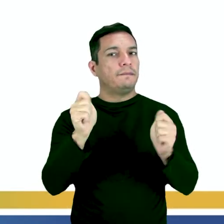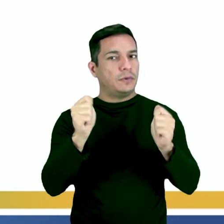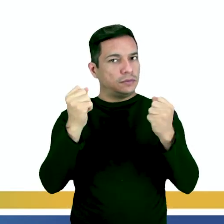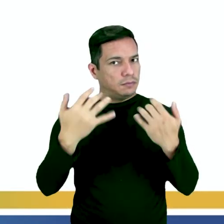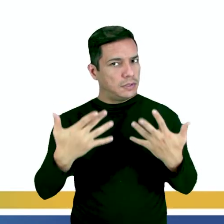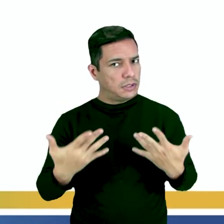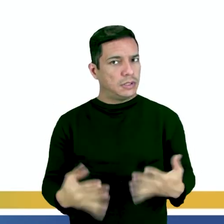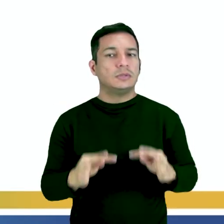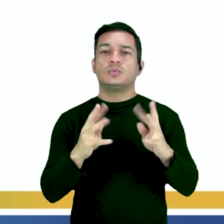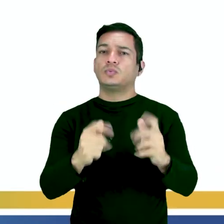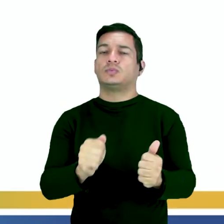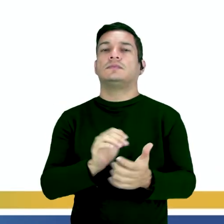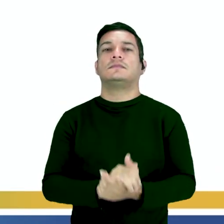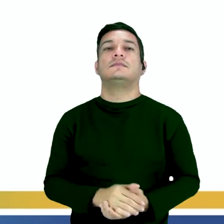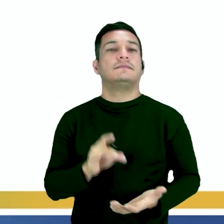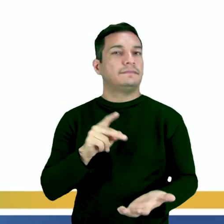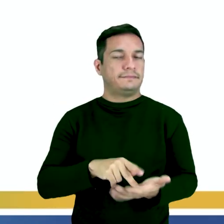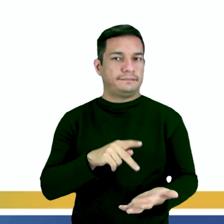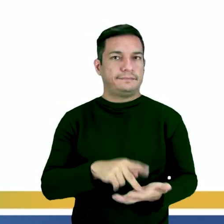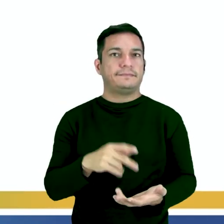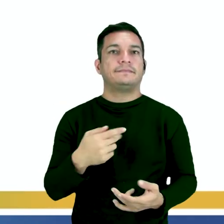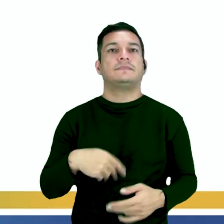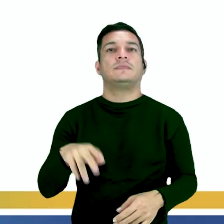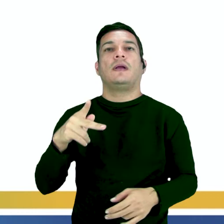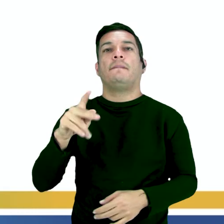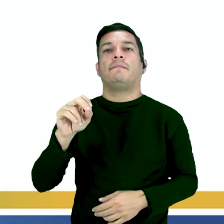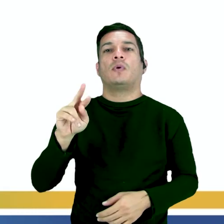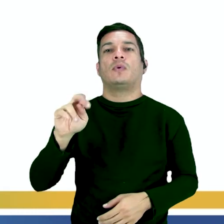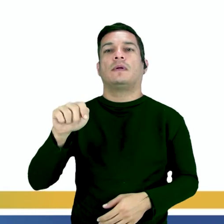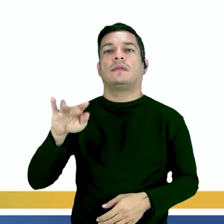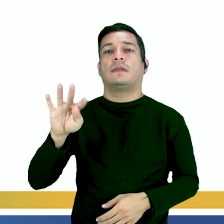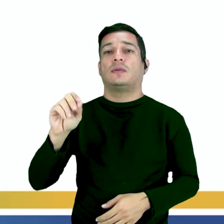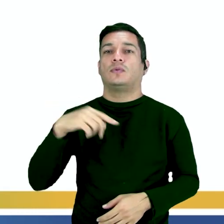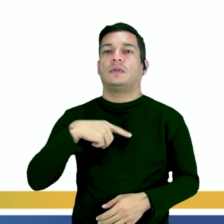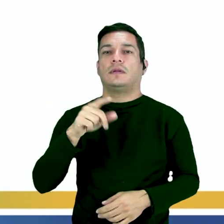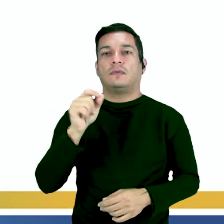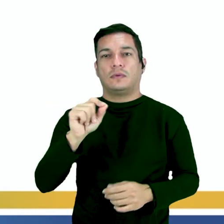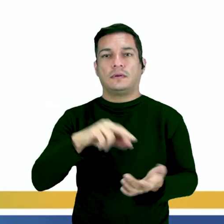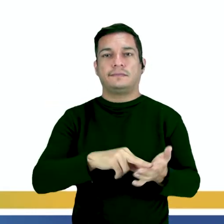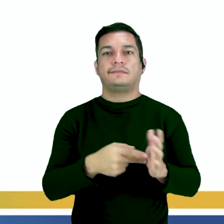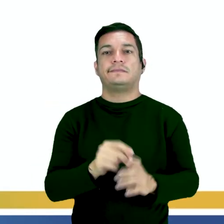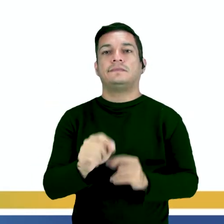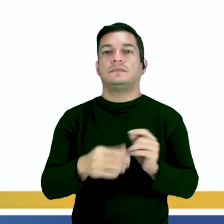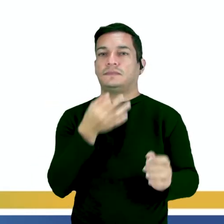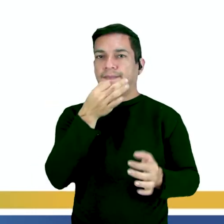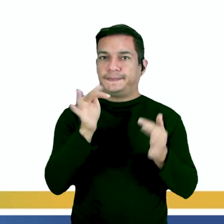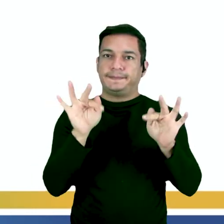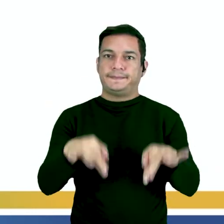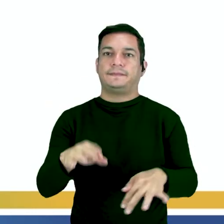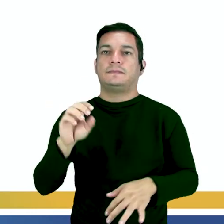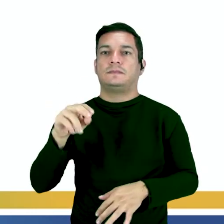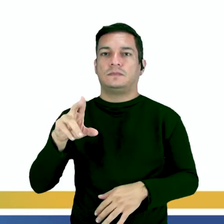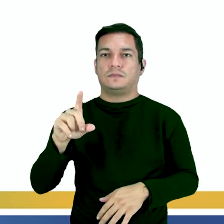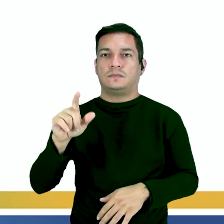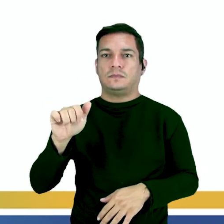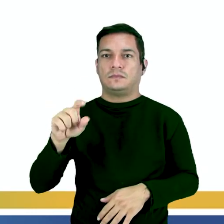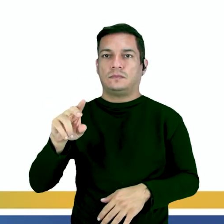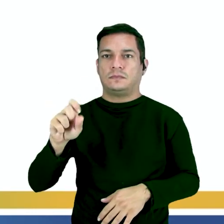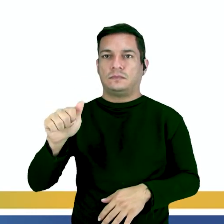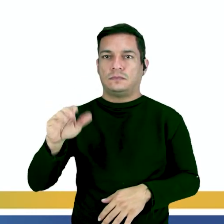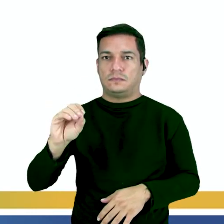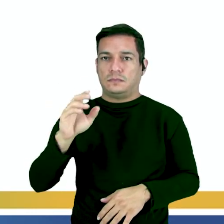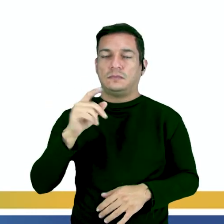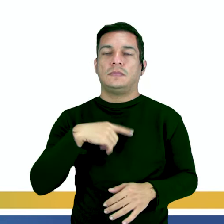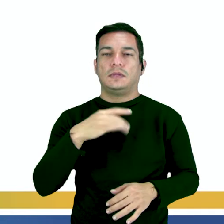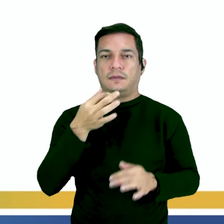tudo. Muito bem, é verdade. O portanto, ele dá a ideia de conclusão. Então, ali nós temos o